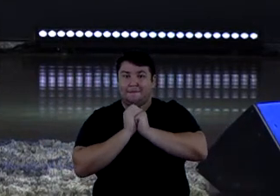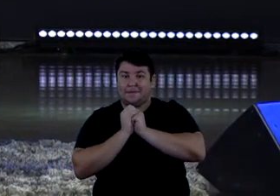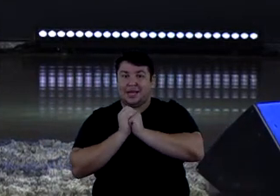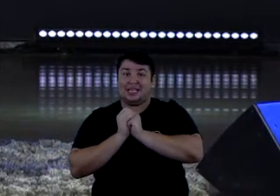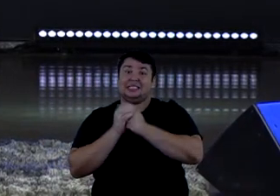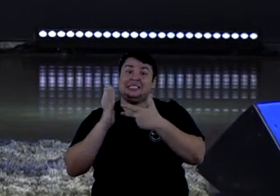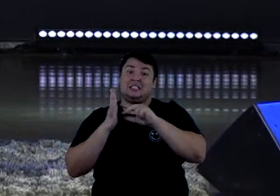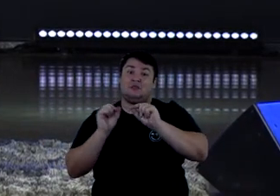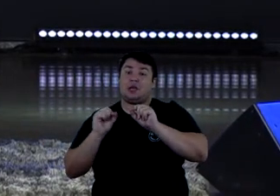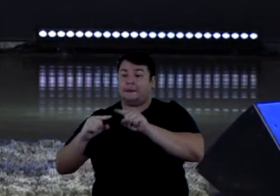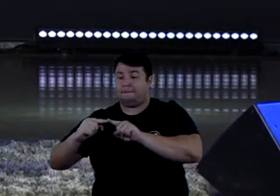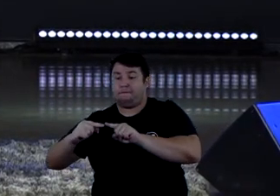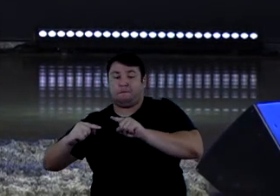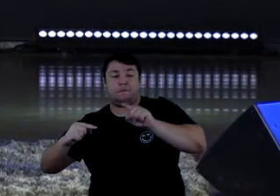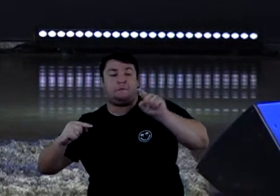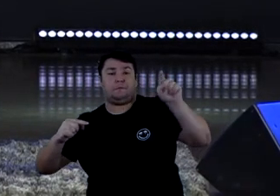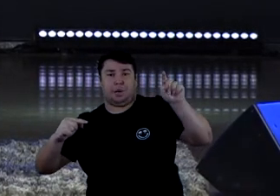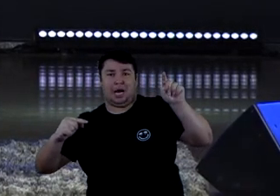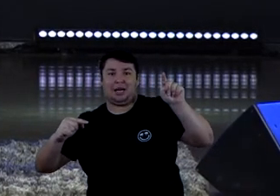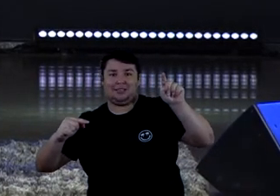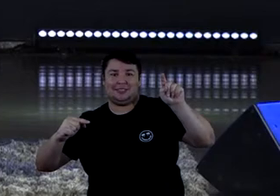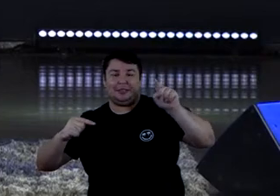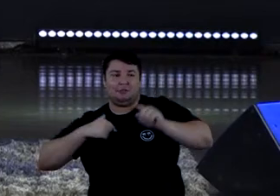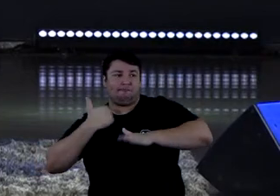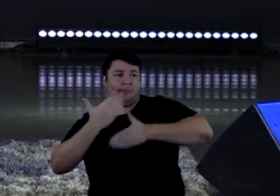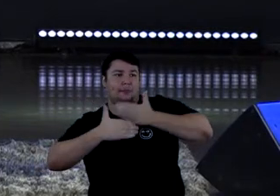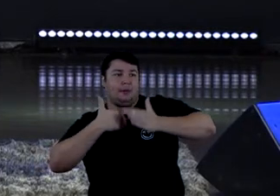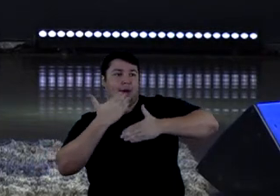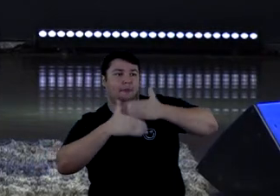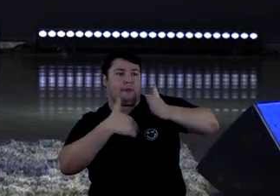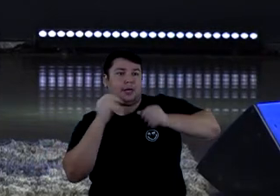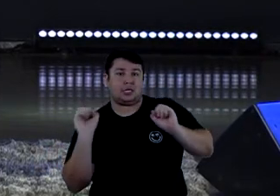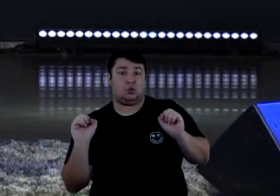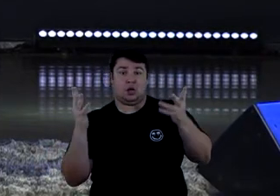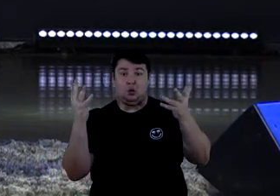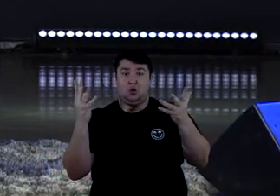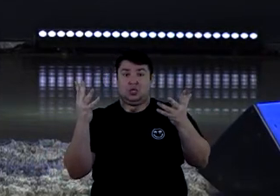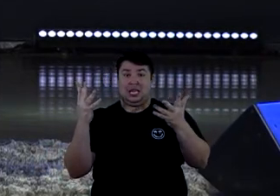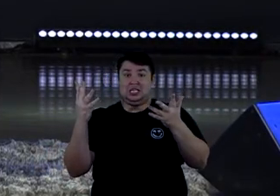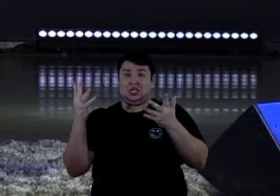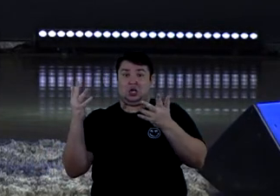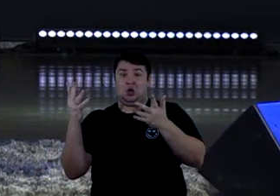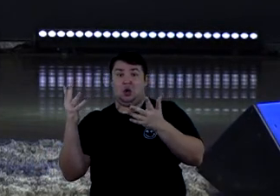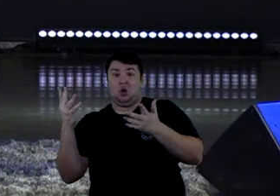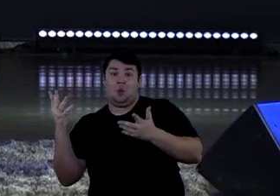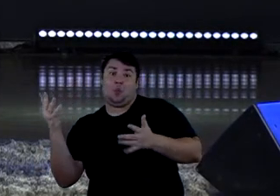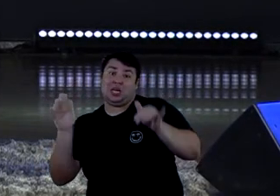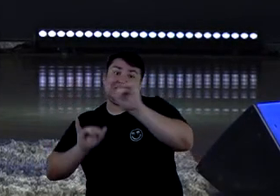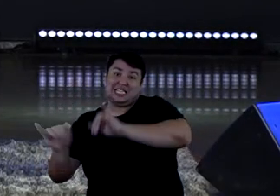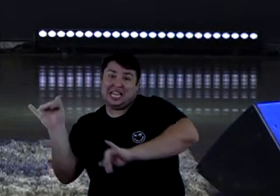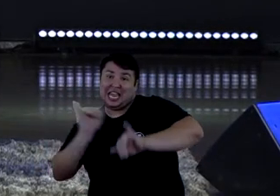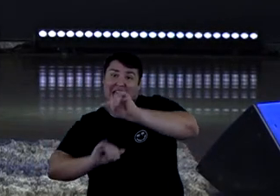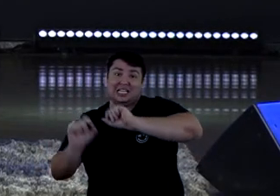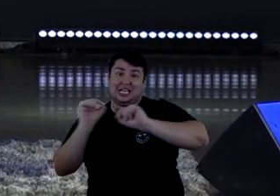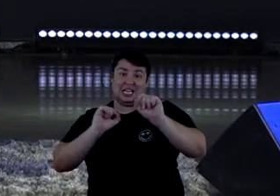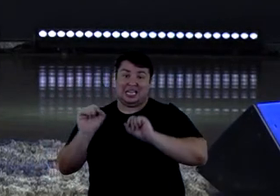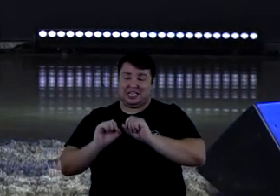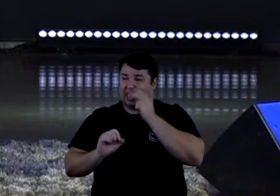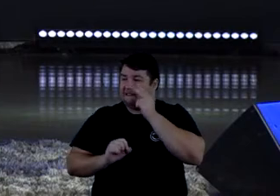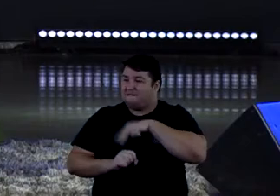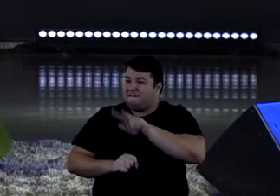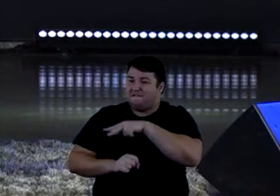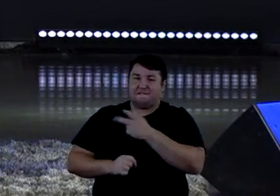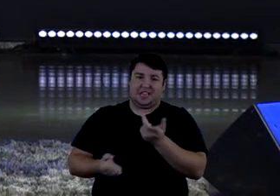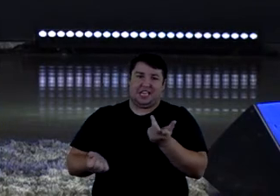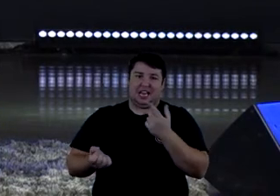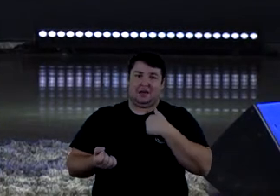de evolução. Uma evolução que não acontece, como a biologia quer propor, na carne, transformando